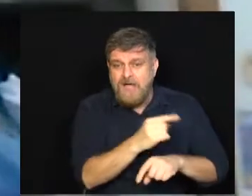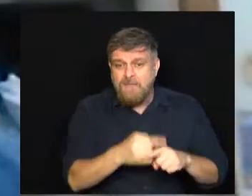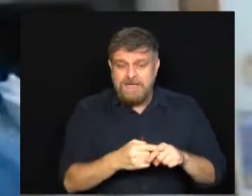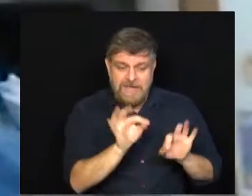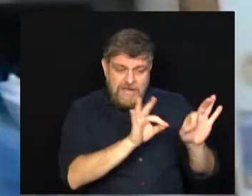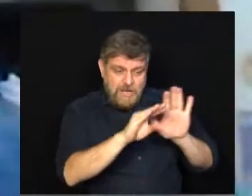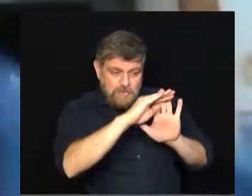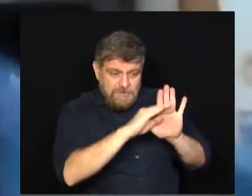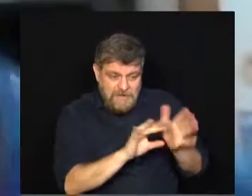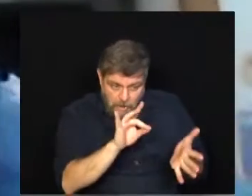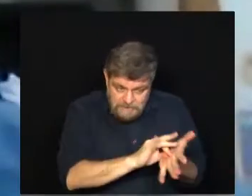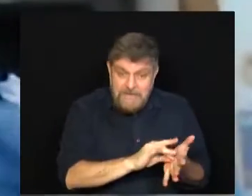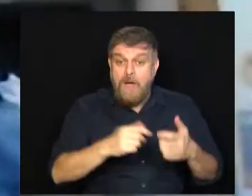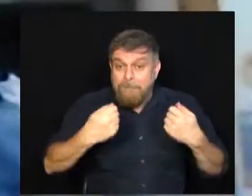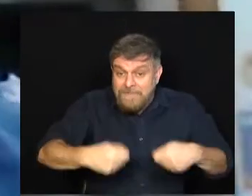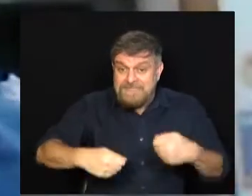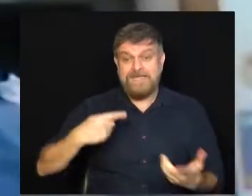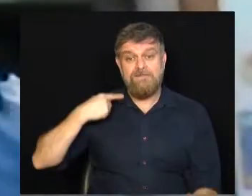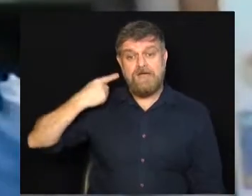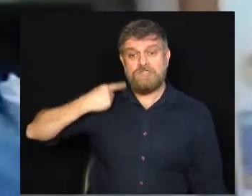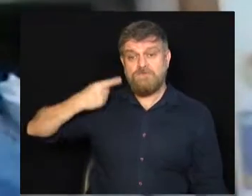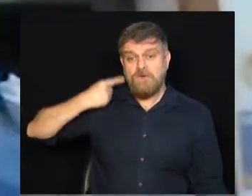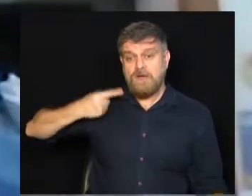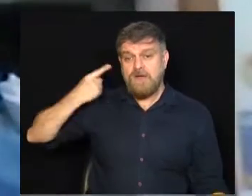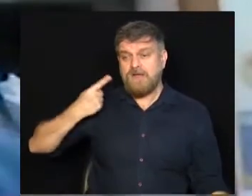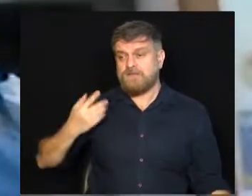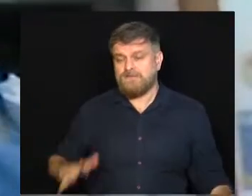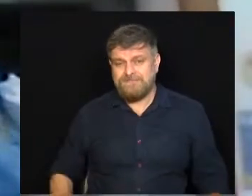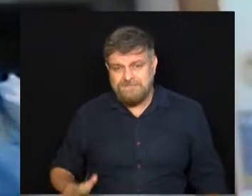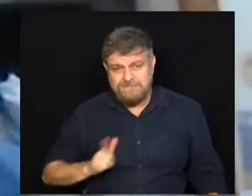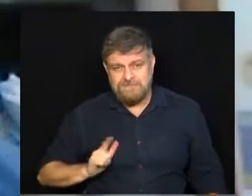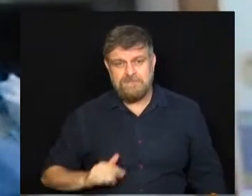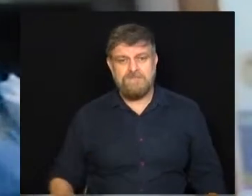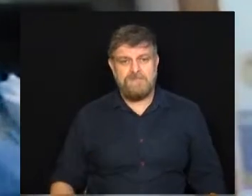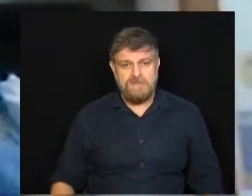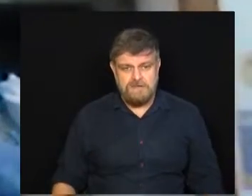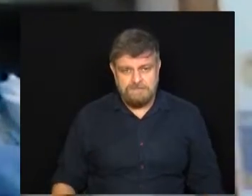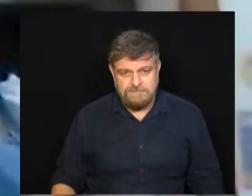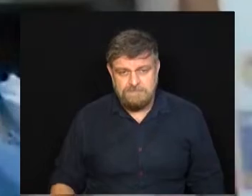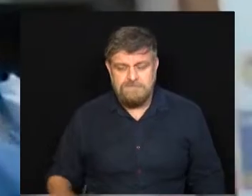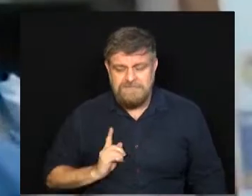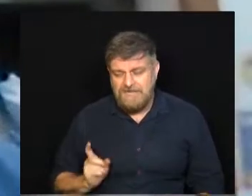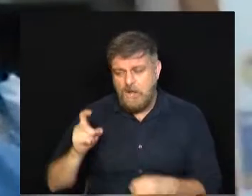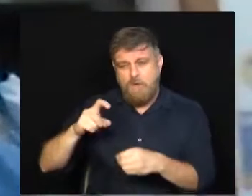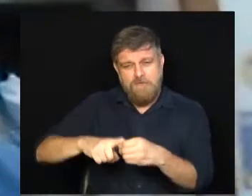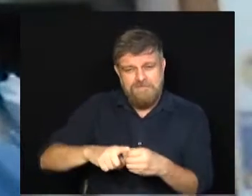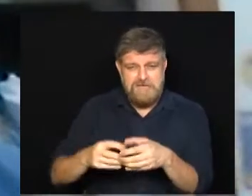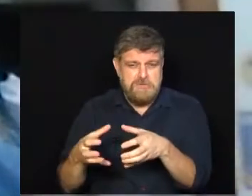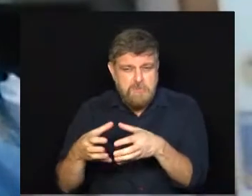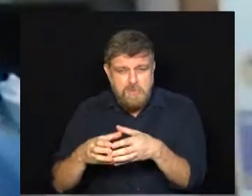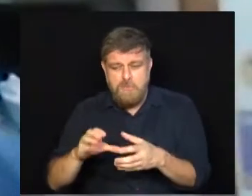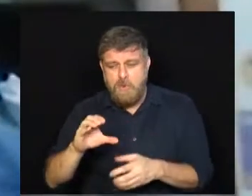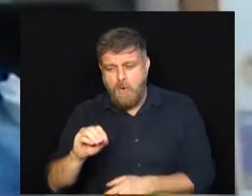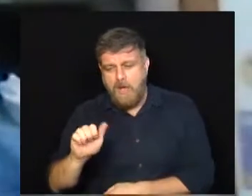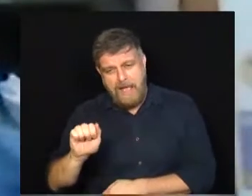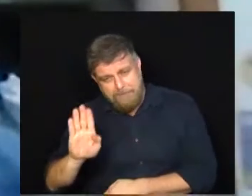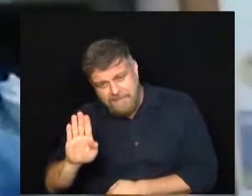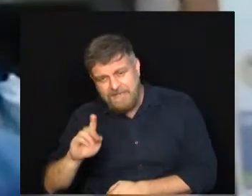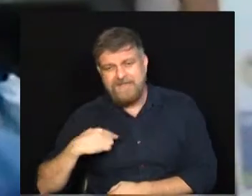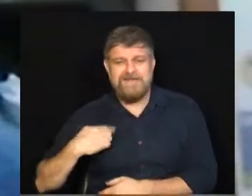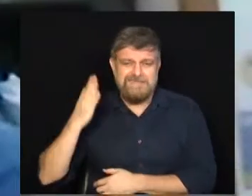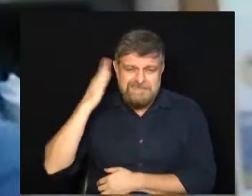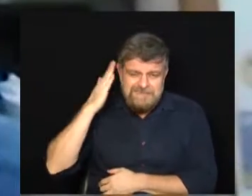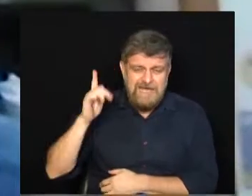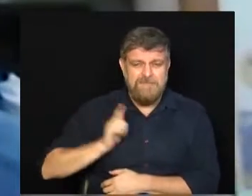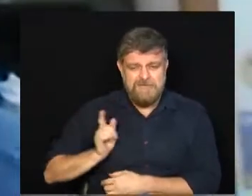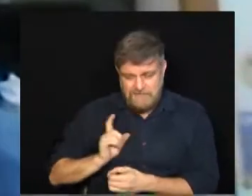porque nós sabemos da necessidade. E por mais que se atende com eventuais convênios, com a OAB, com a defensoria, mas e se eles existirem,